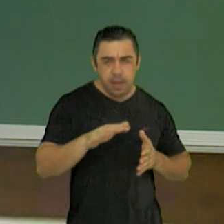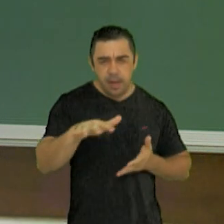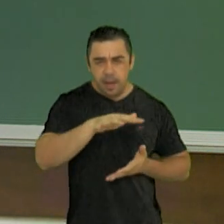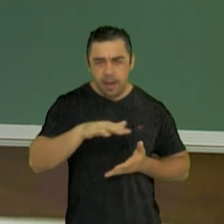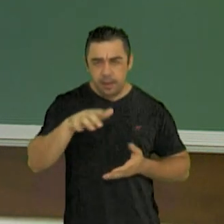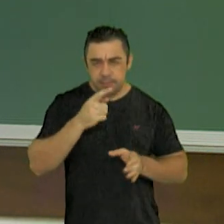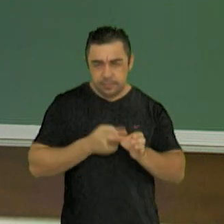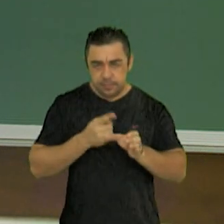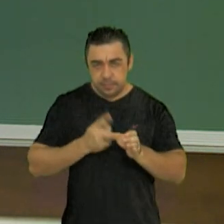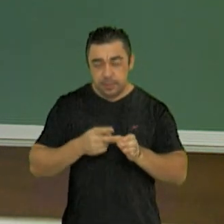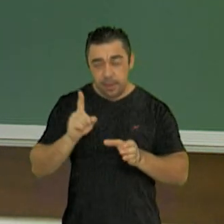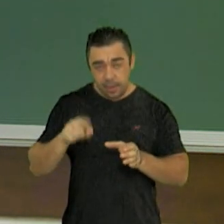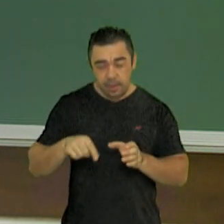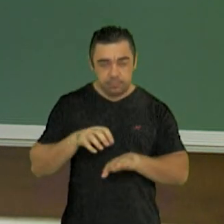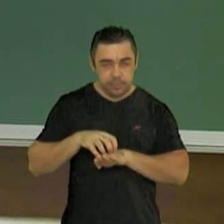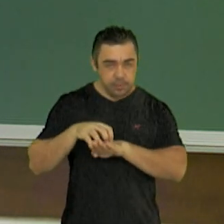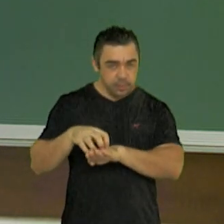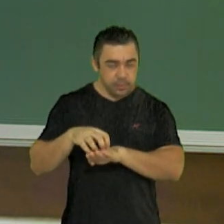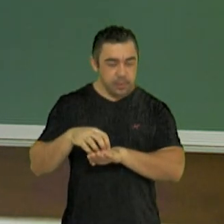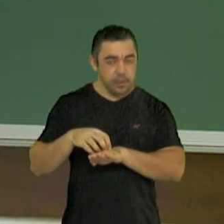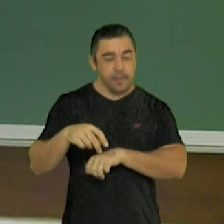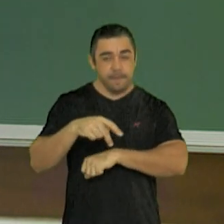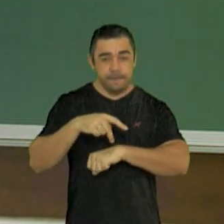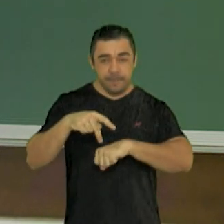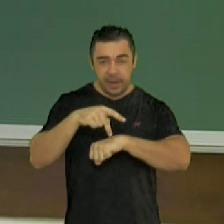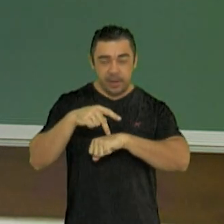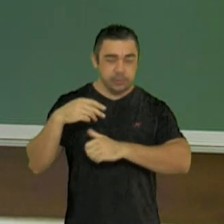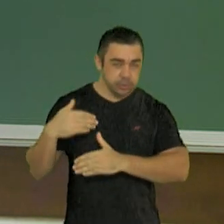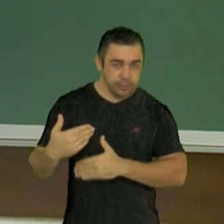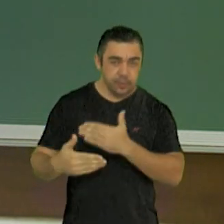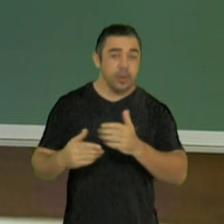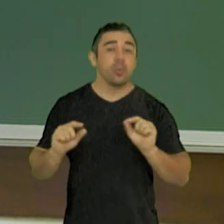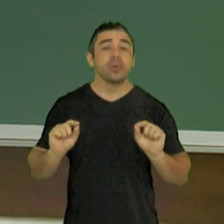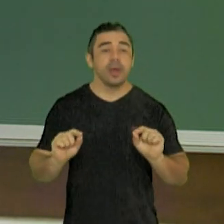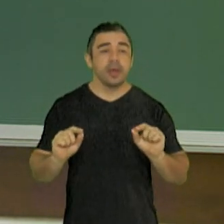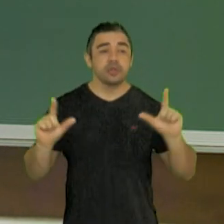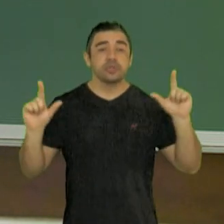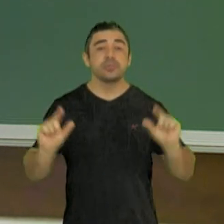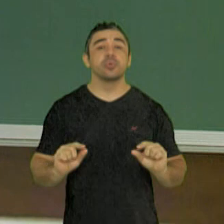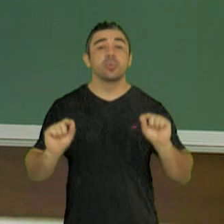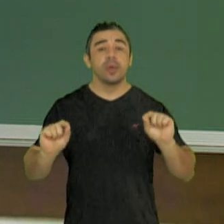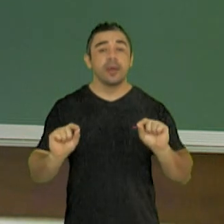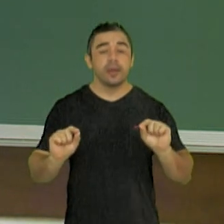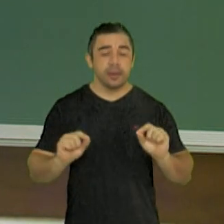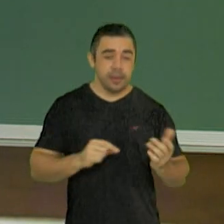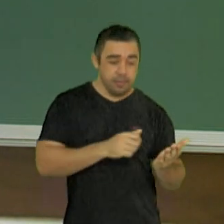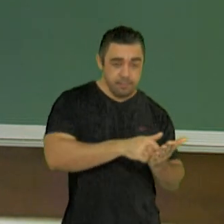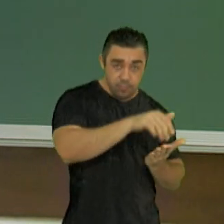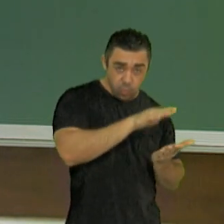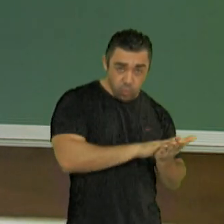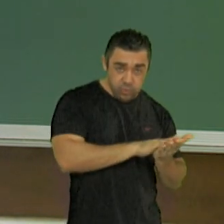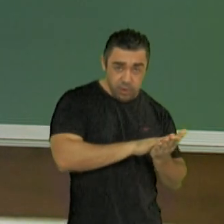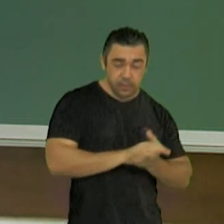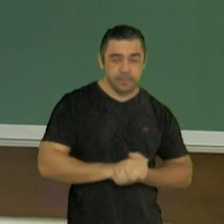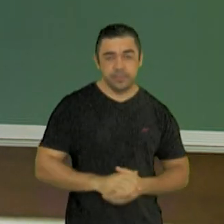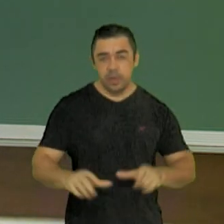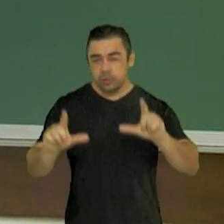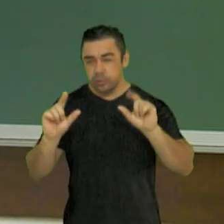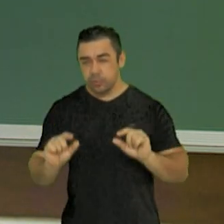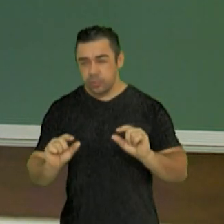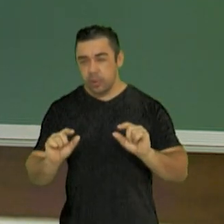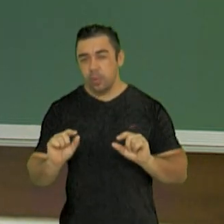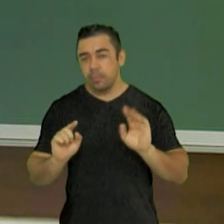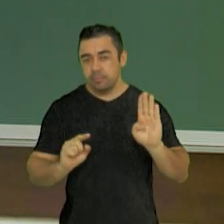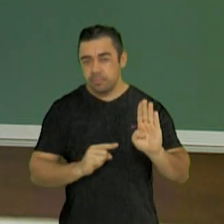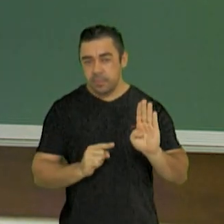urbanas, né, relacionada ao transporte, dos países desenvolvidos é a diminuição, letra A, da emissão de multas, letra B,